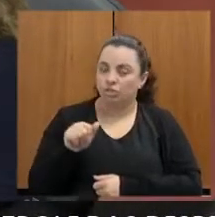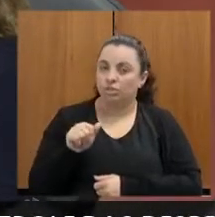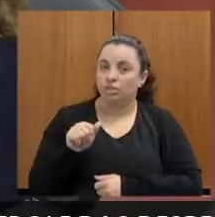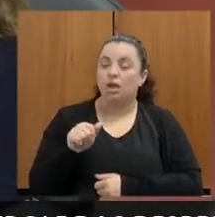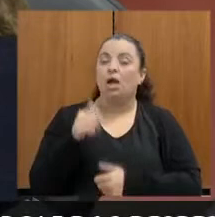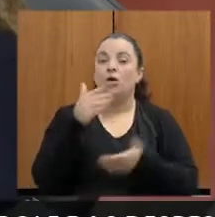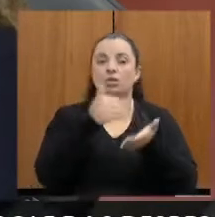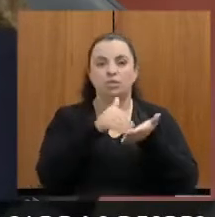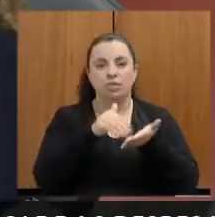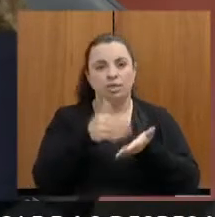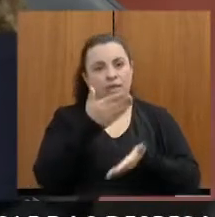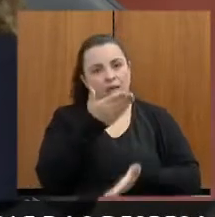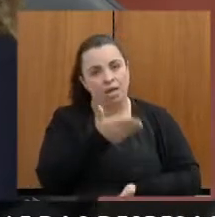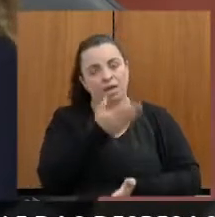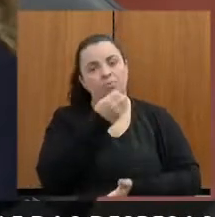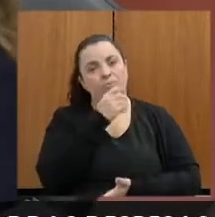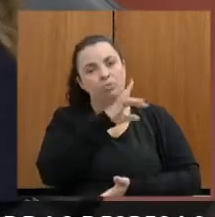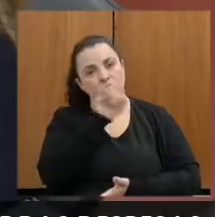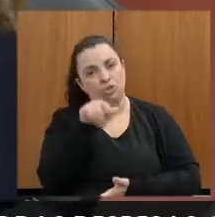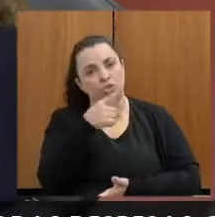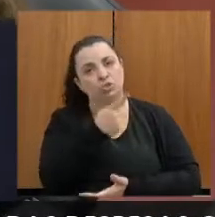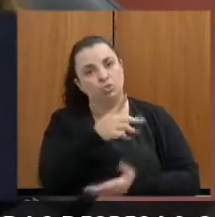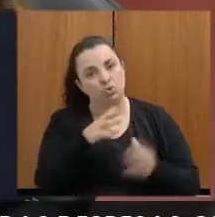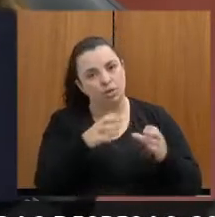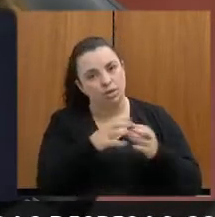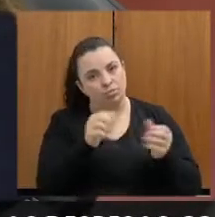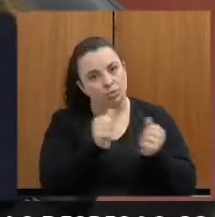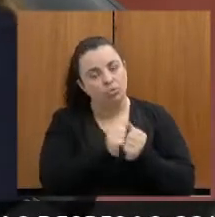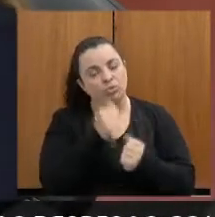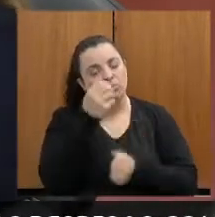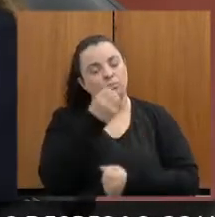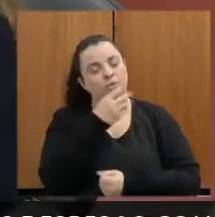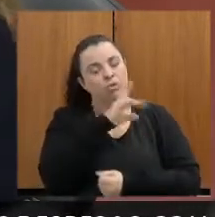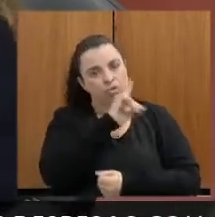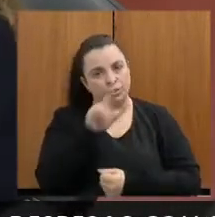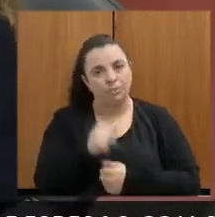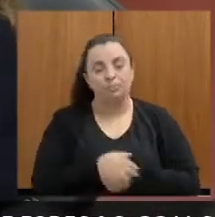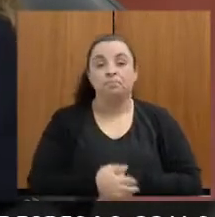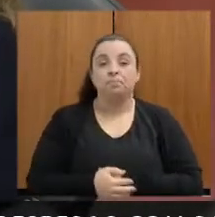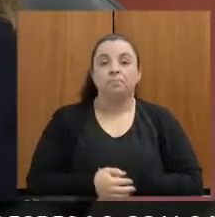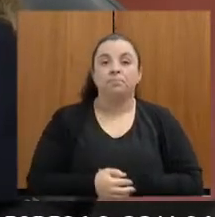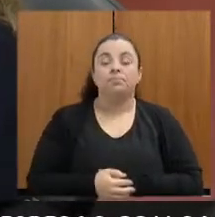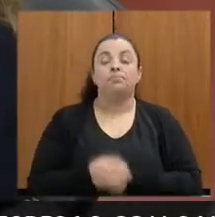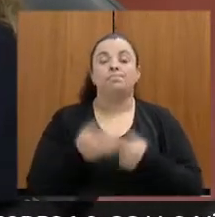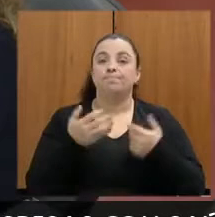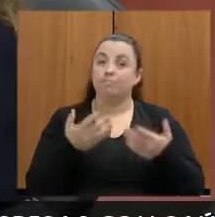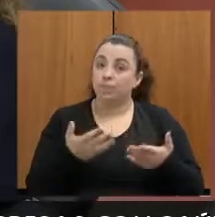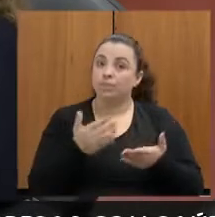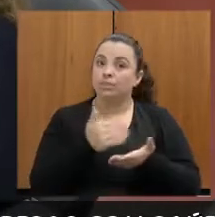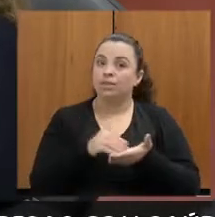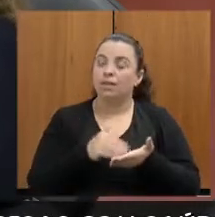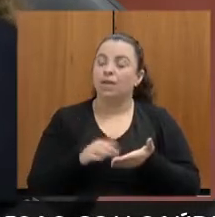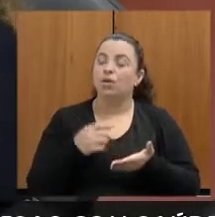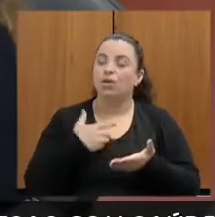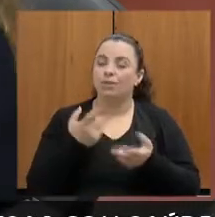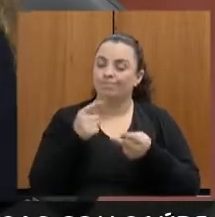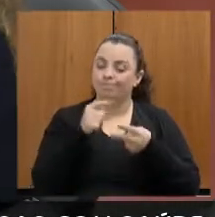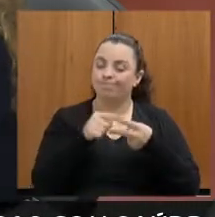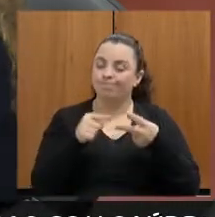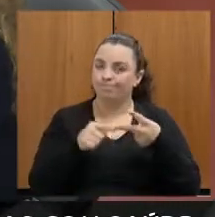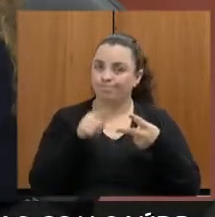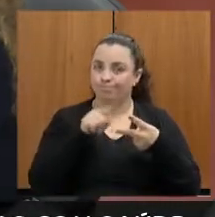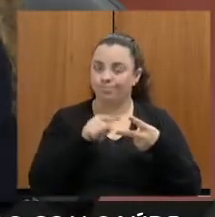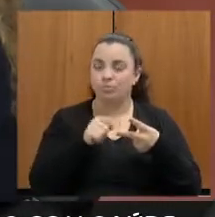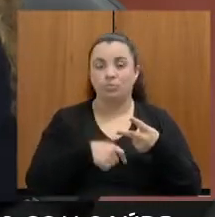também ao secretário e toda sua equipe que está aqui conosco vem é secretário eu vou abordar: